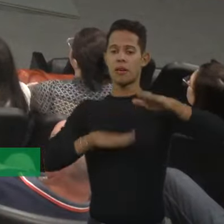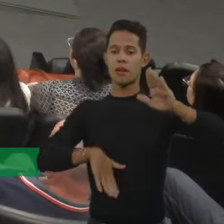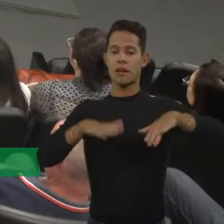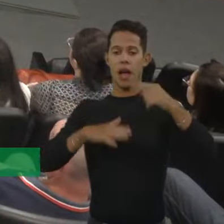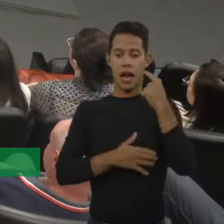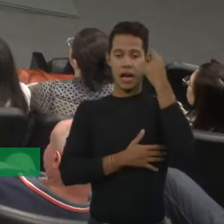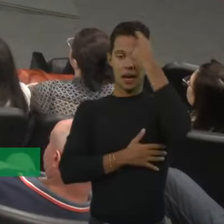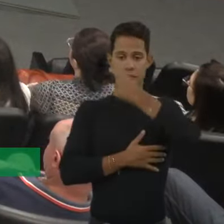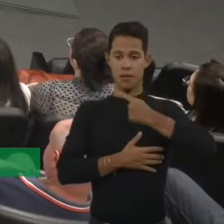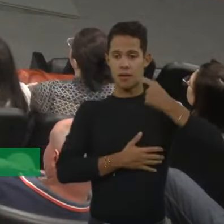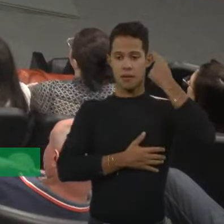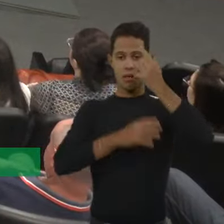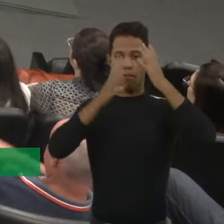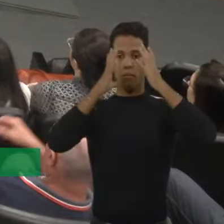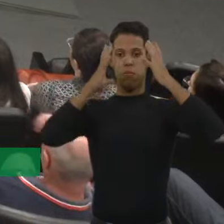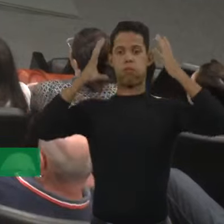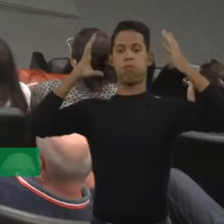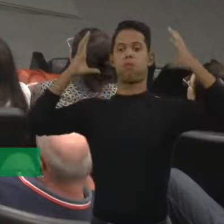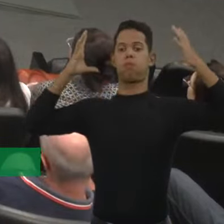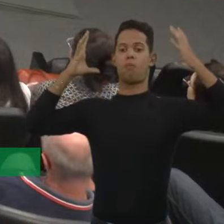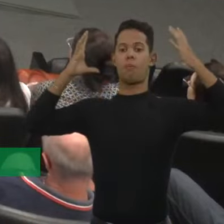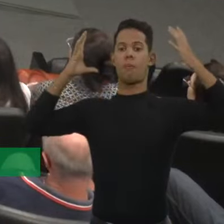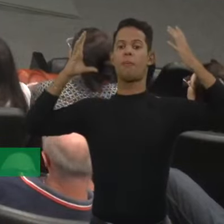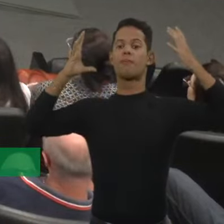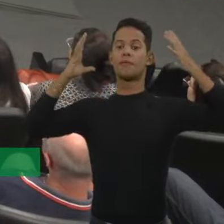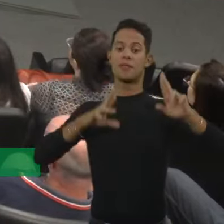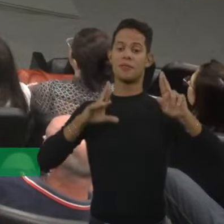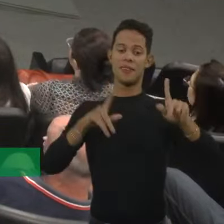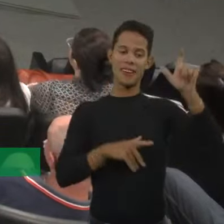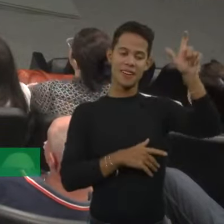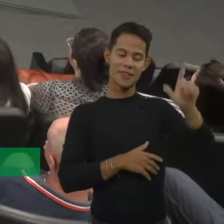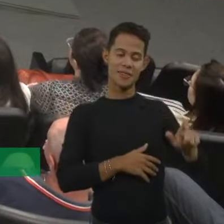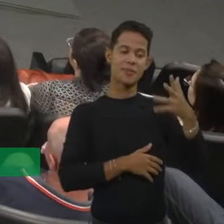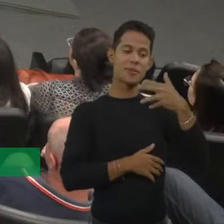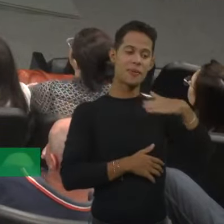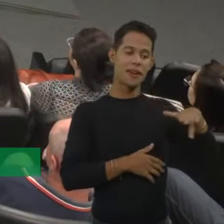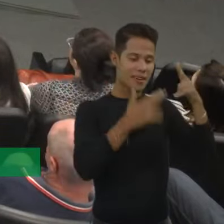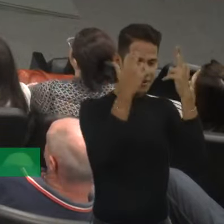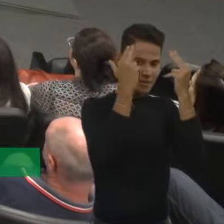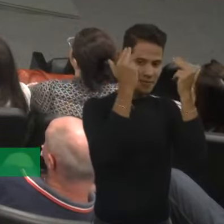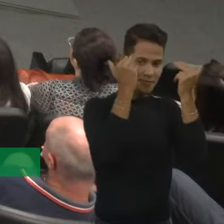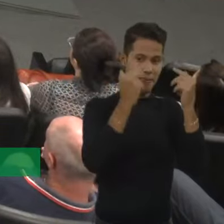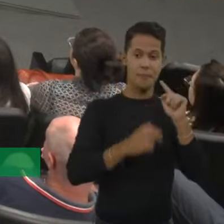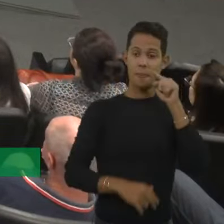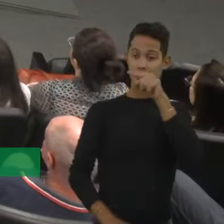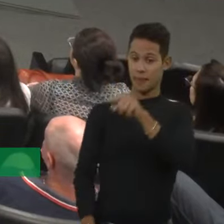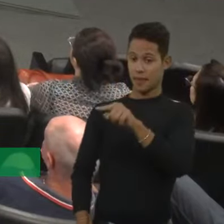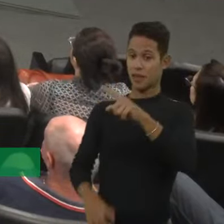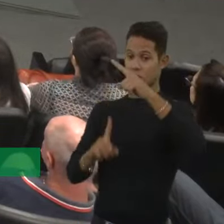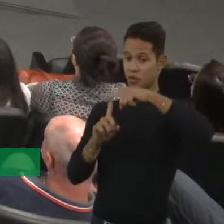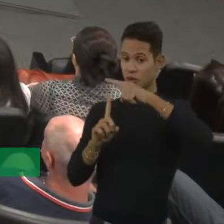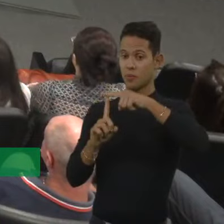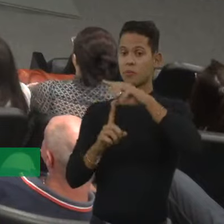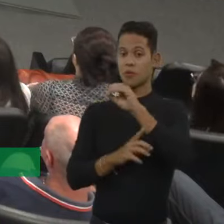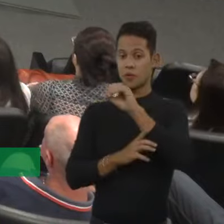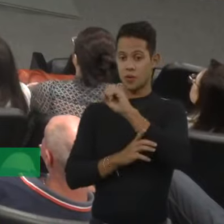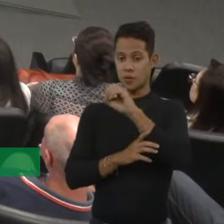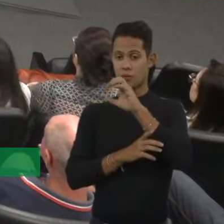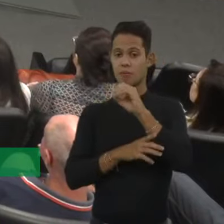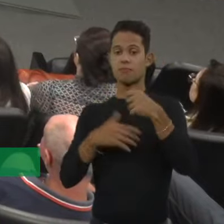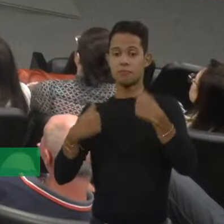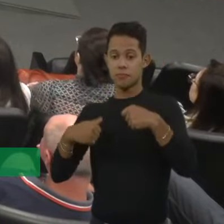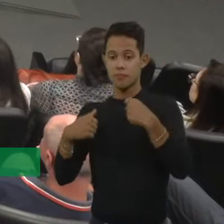normal. Já os ossos longos e o forame magno são ossos que dependem de uma cartilagem. E